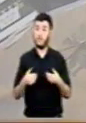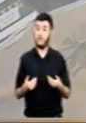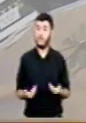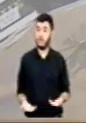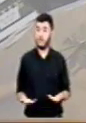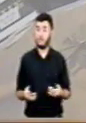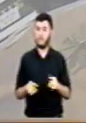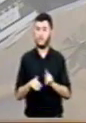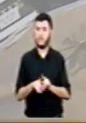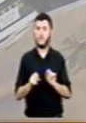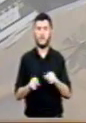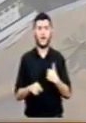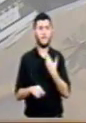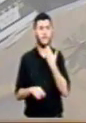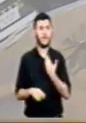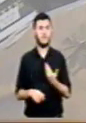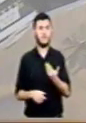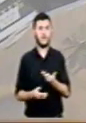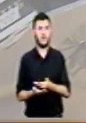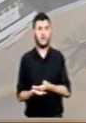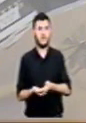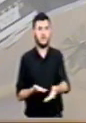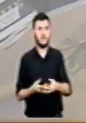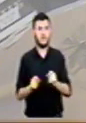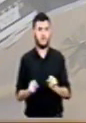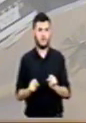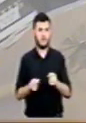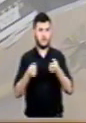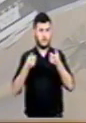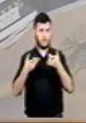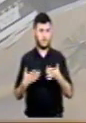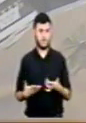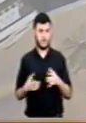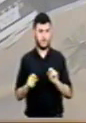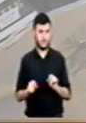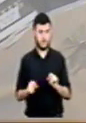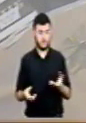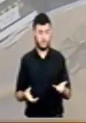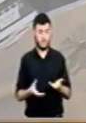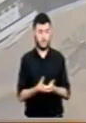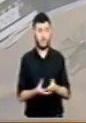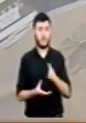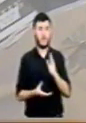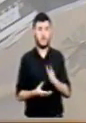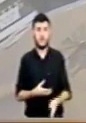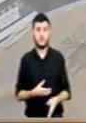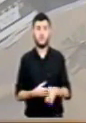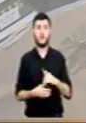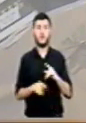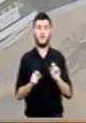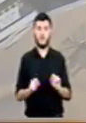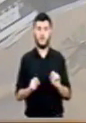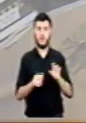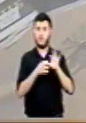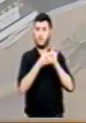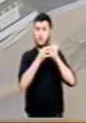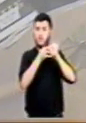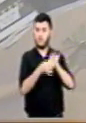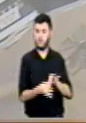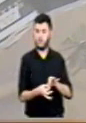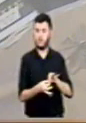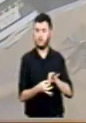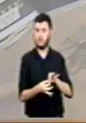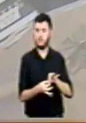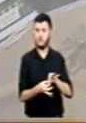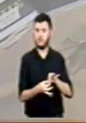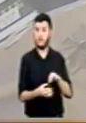petição inicial, em síntese, narra que tramitou no contexto daquela 10ª